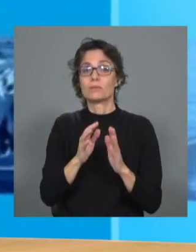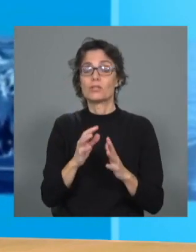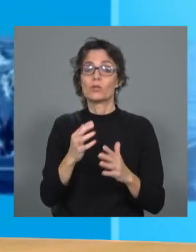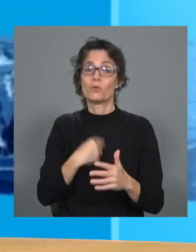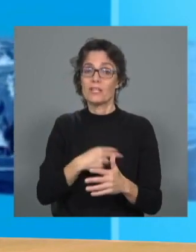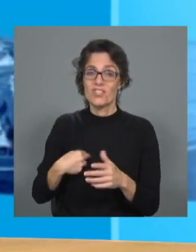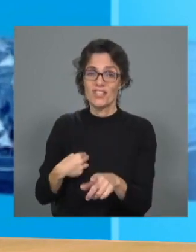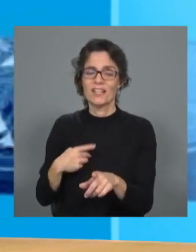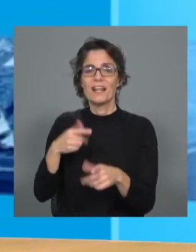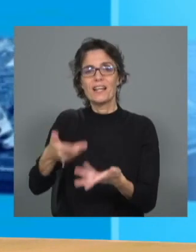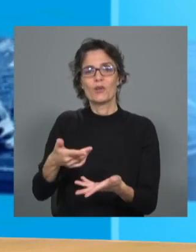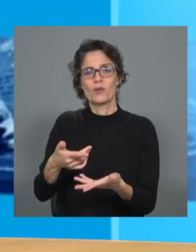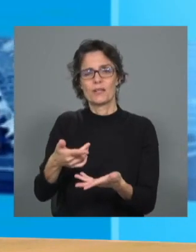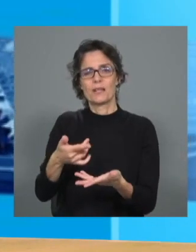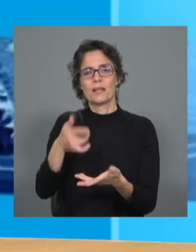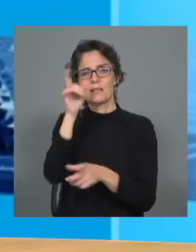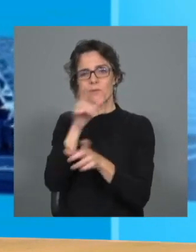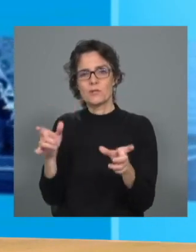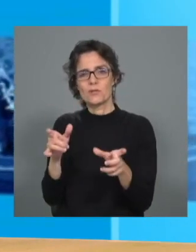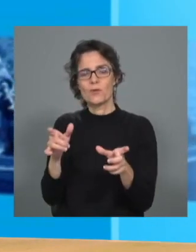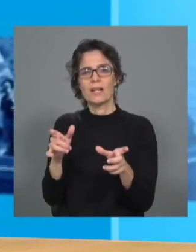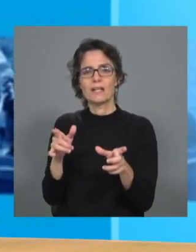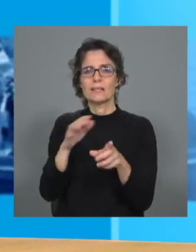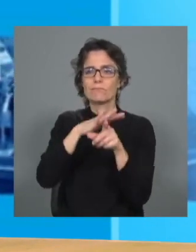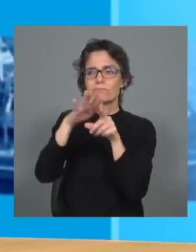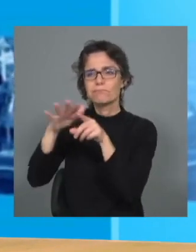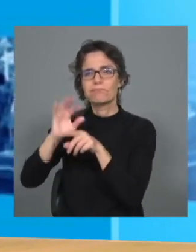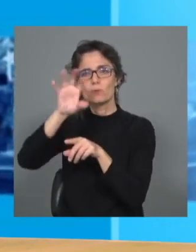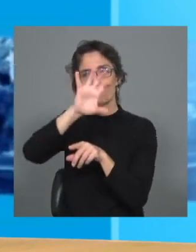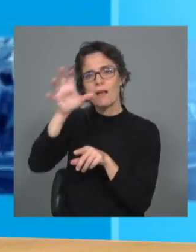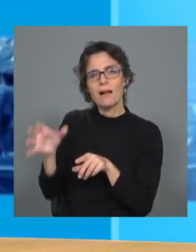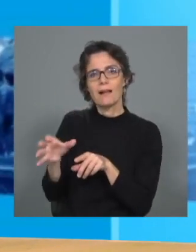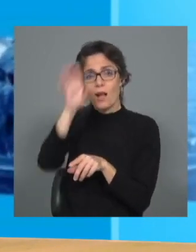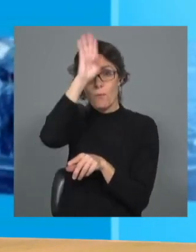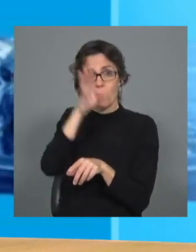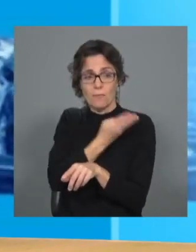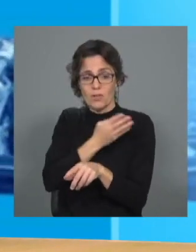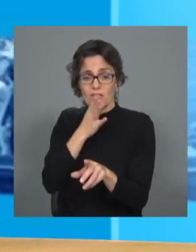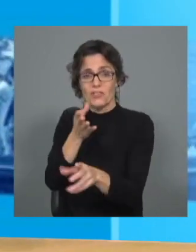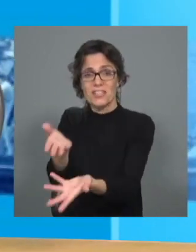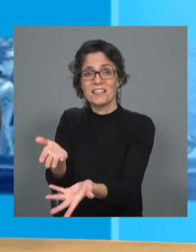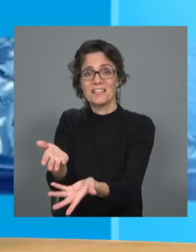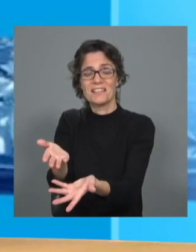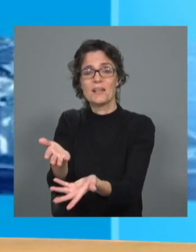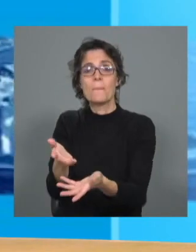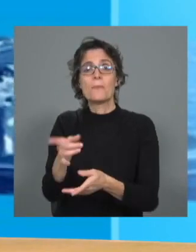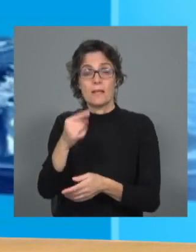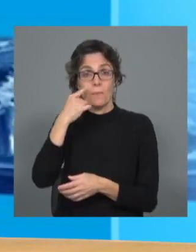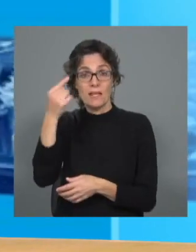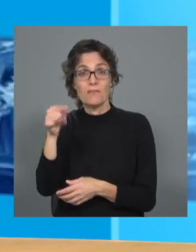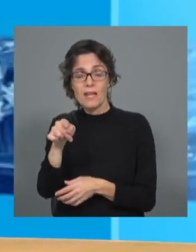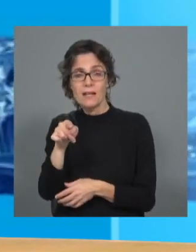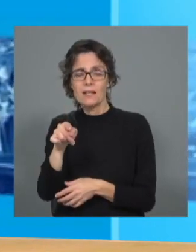cristianismo para outras regiões e todas essas dinâmicas que são muito valorizadas pelo Papa Francisco estiveram em destaque, sobretudo na segunda parte da viagem,